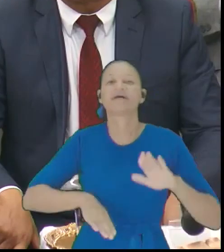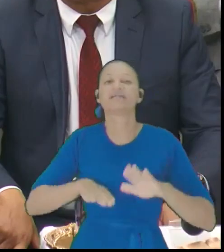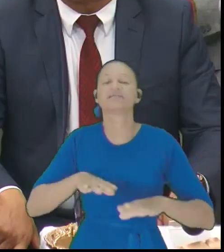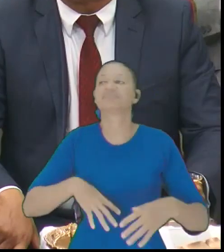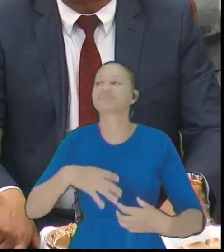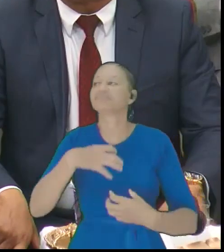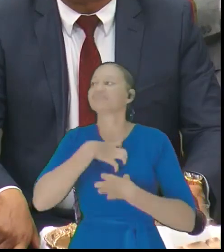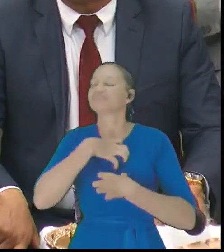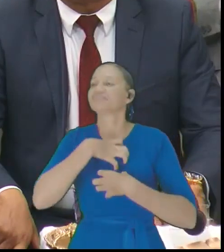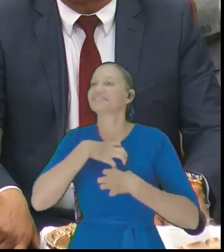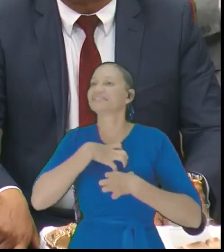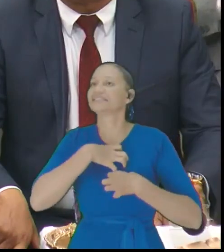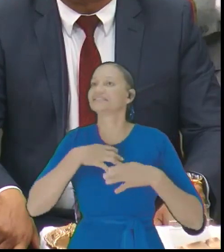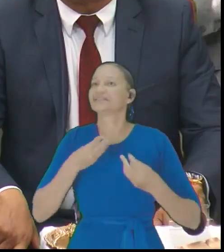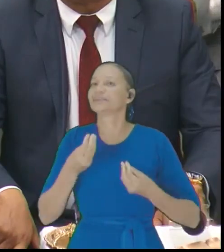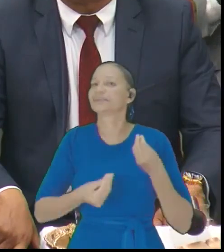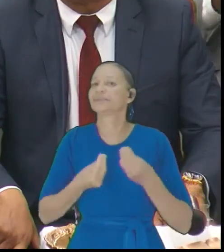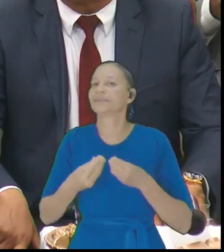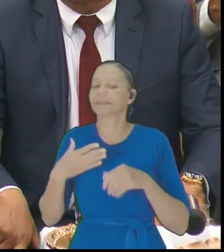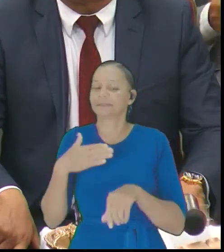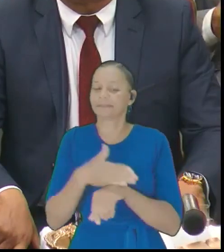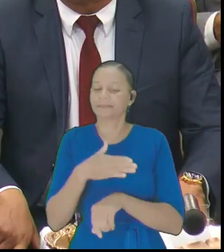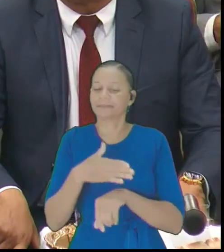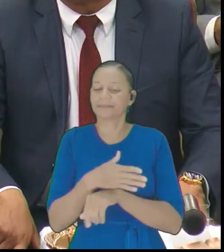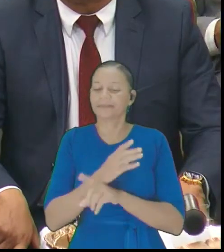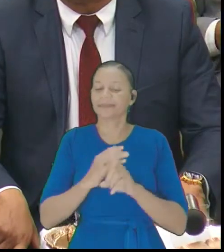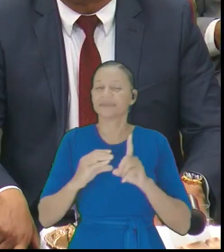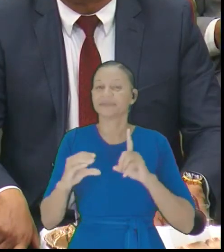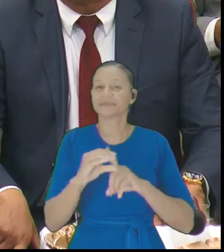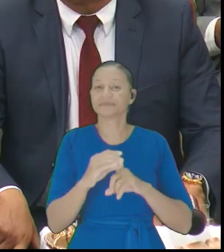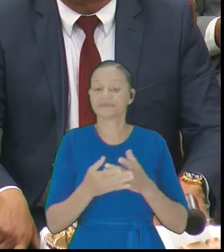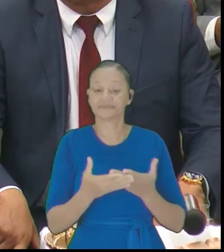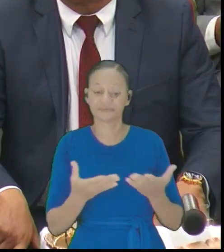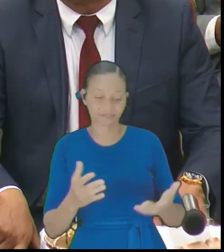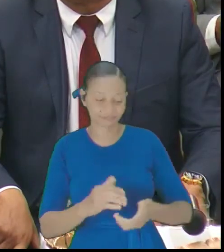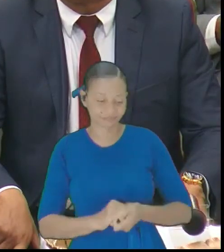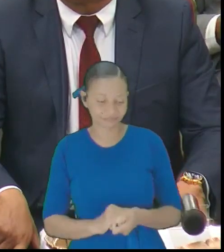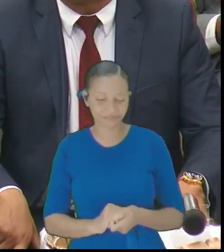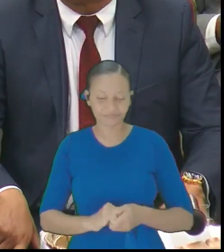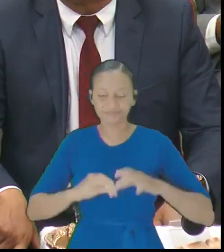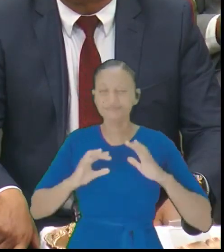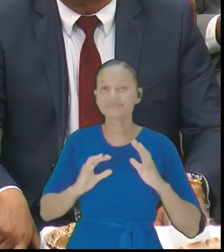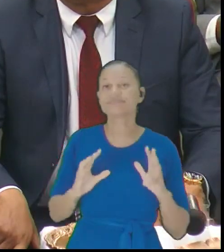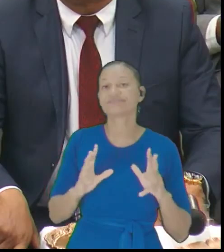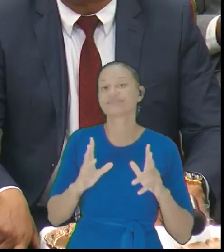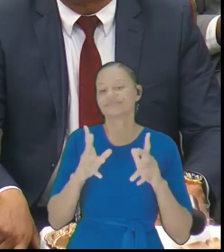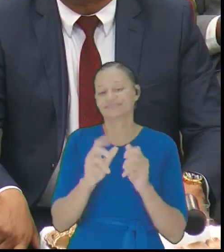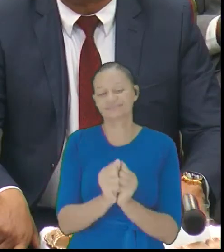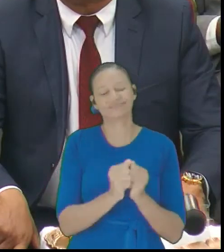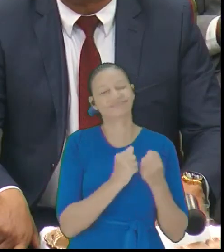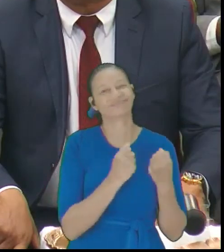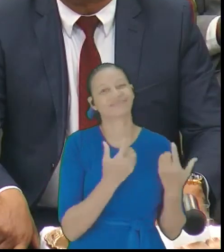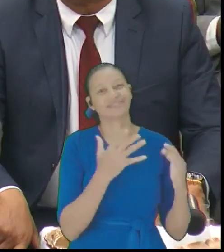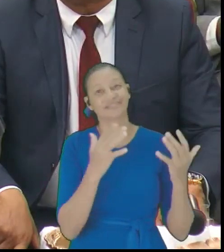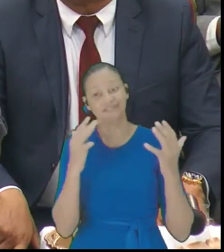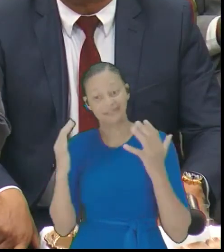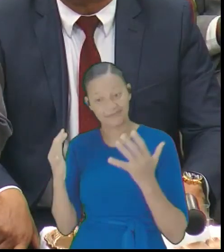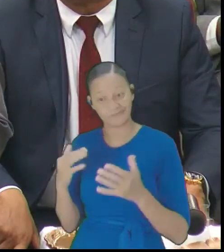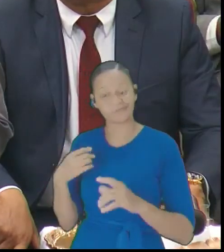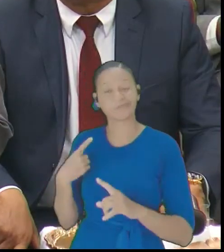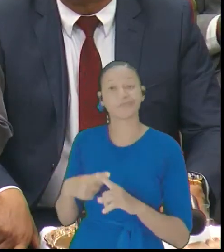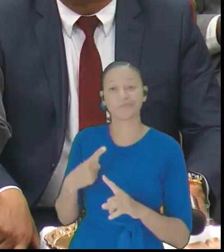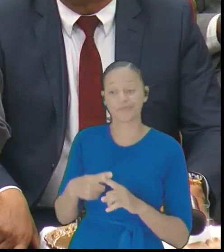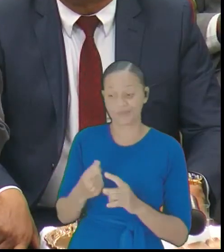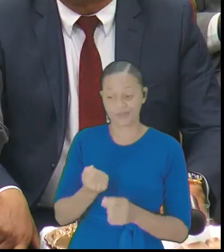para participar do culto e daquilo que nele é celebrado. Pois Paulo disse